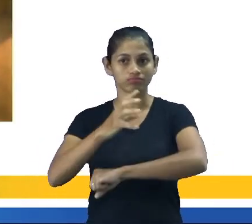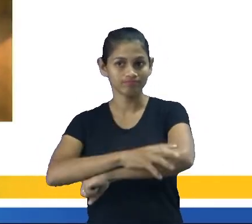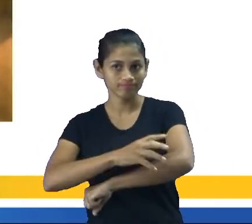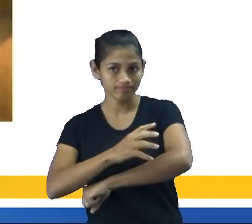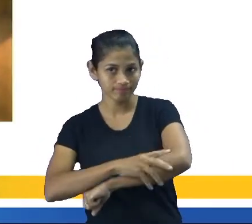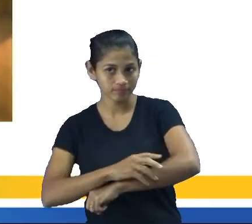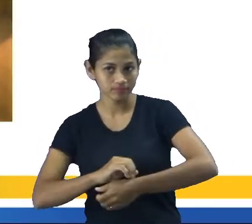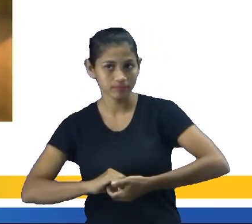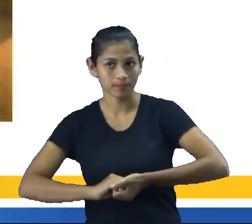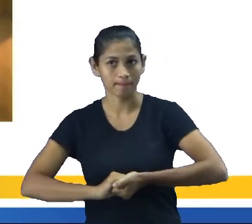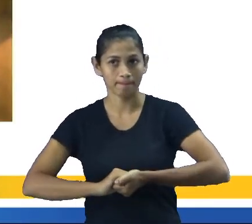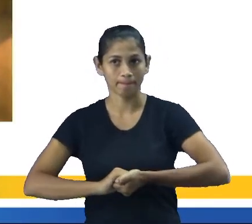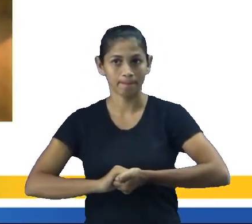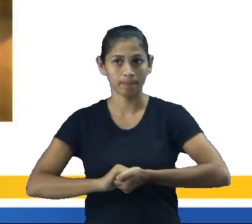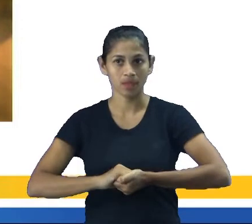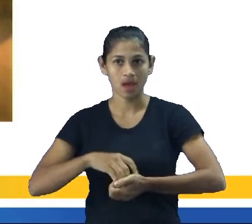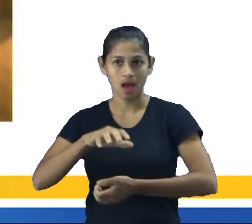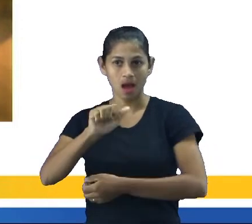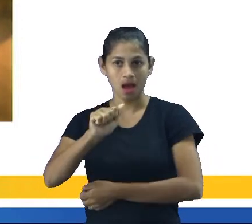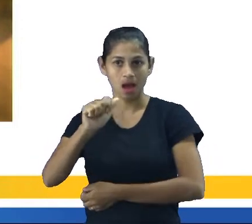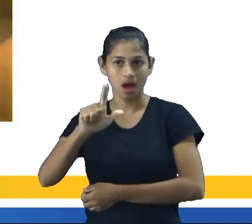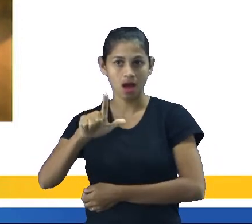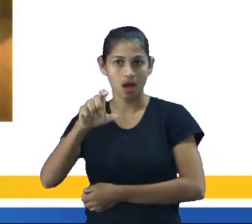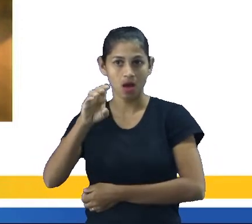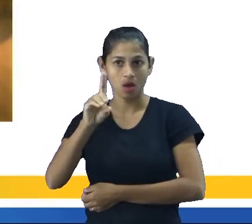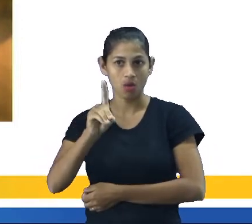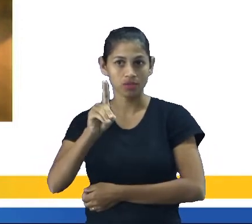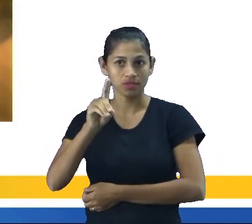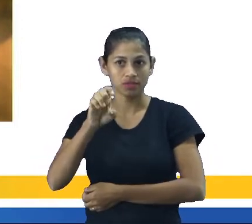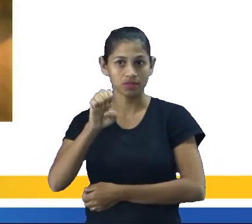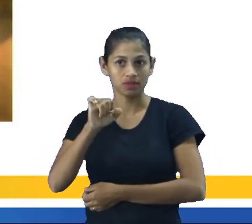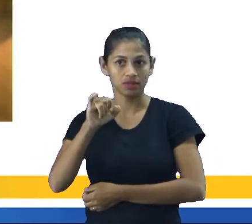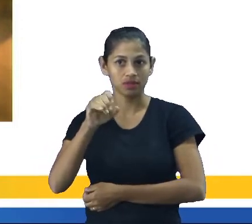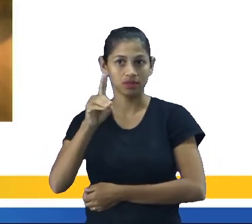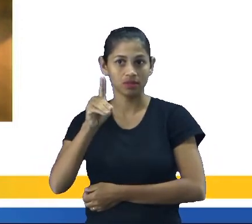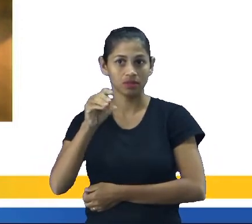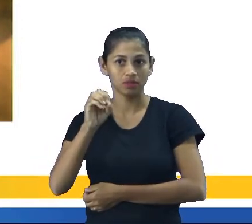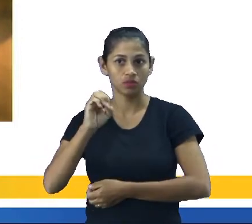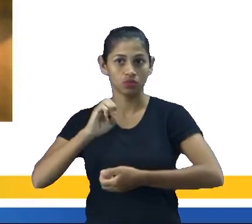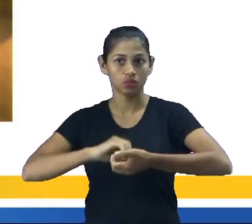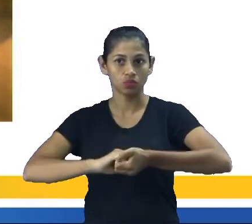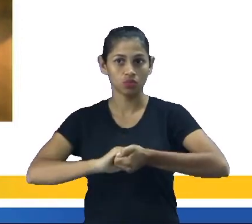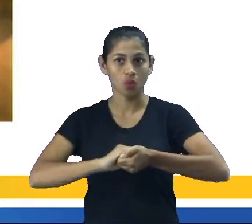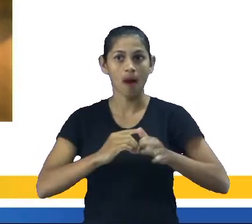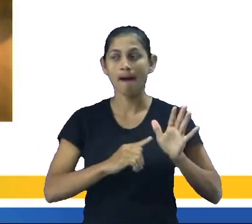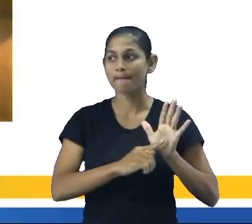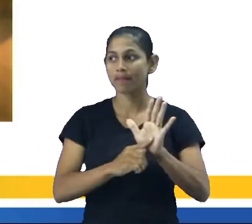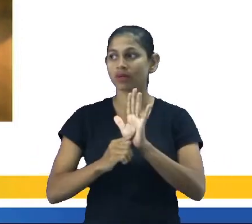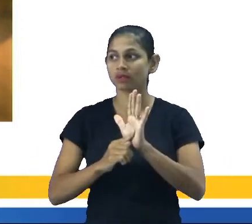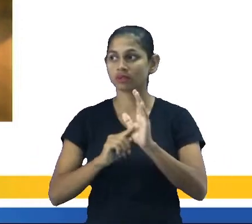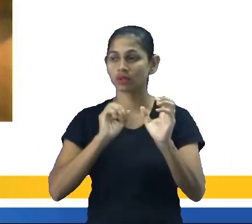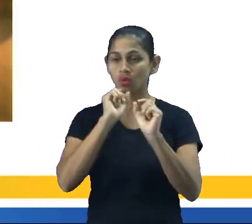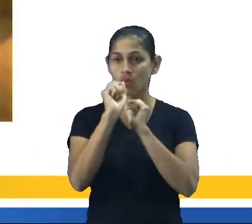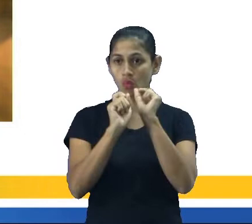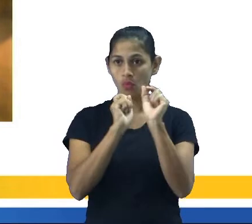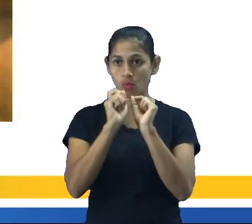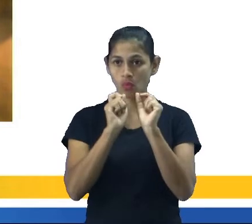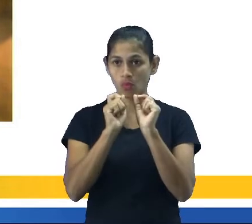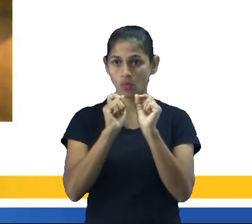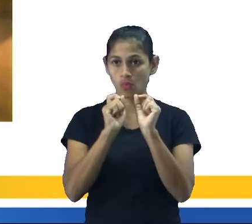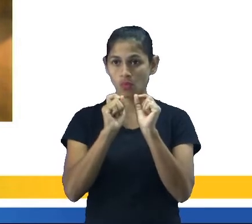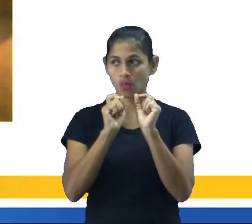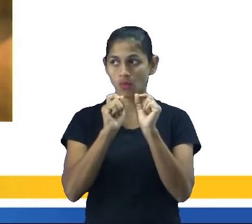lá. É o aldeído. O aldeído, gente, ele vai apresentar o que? A carbonila na extremidade da